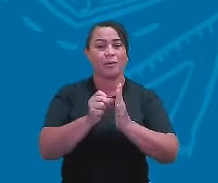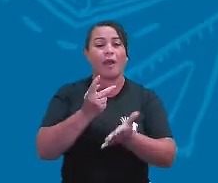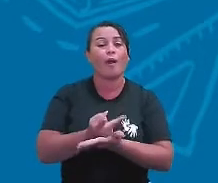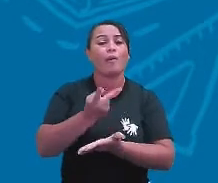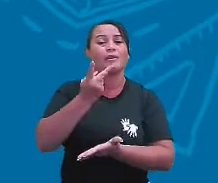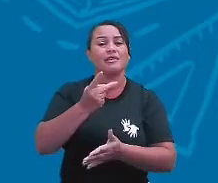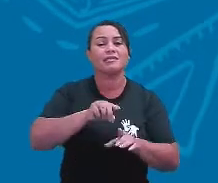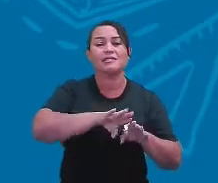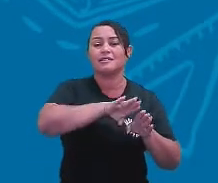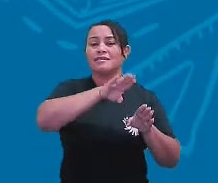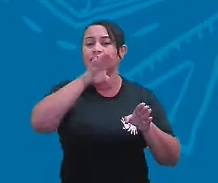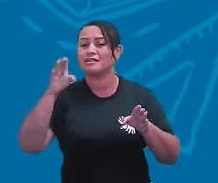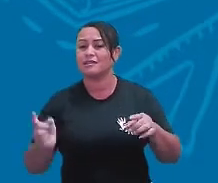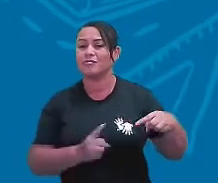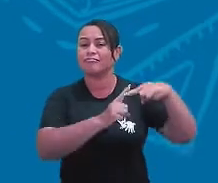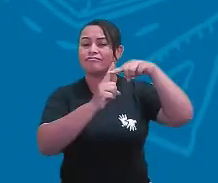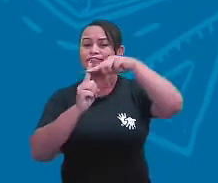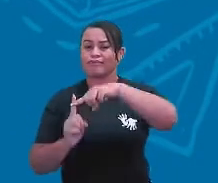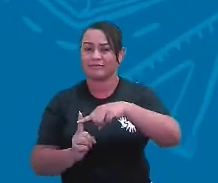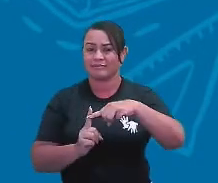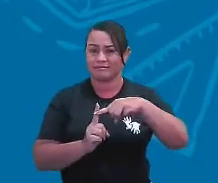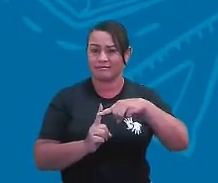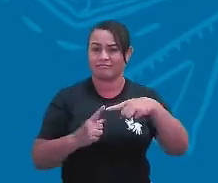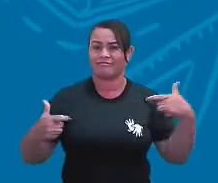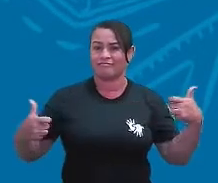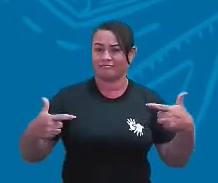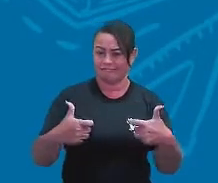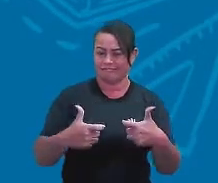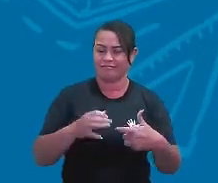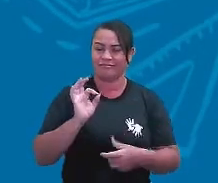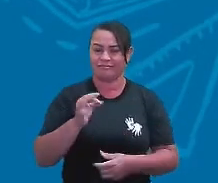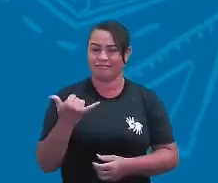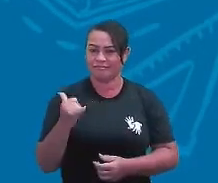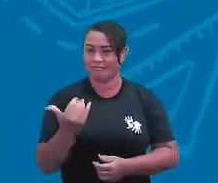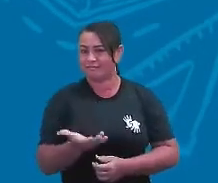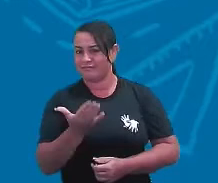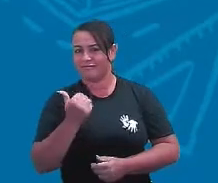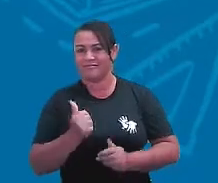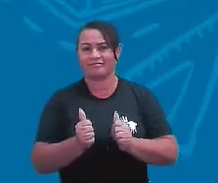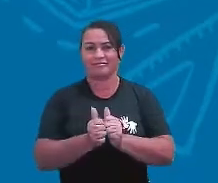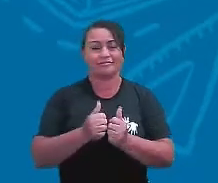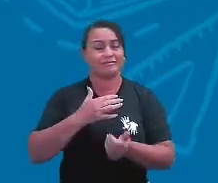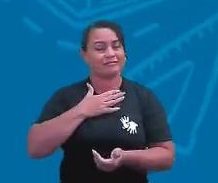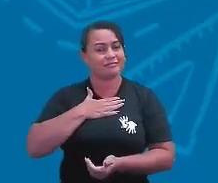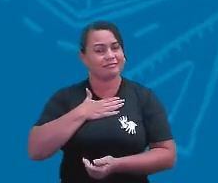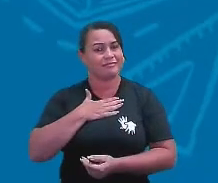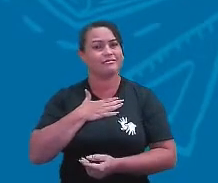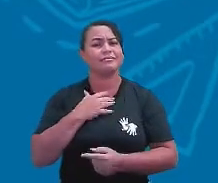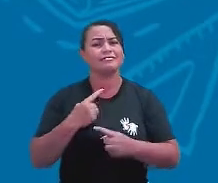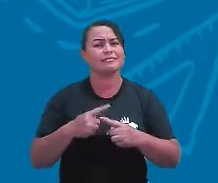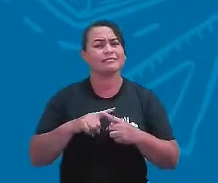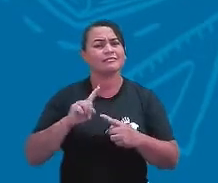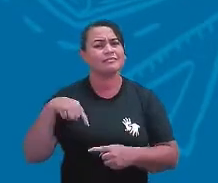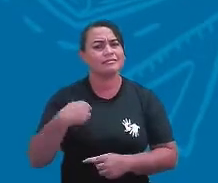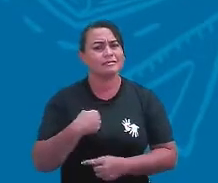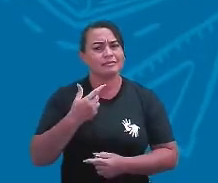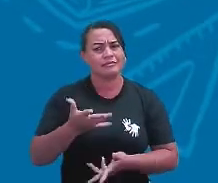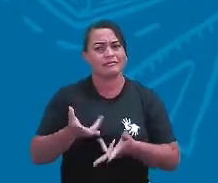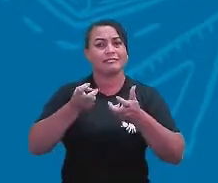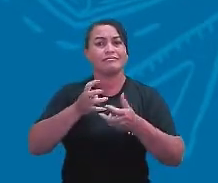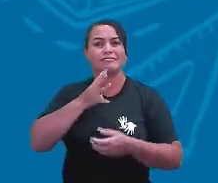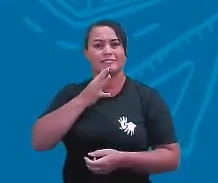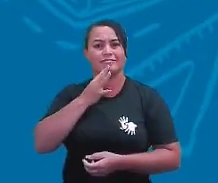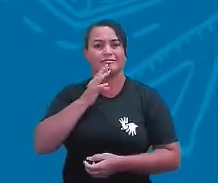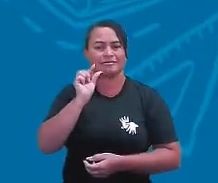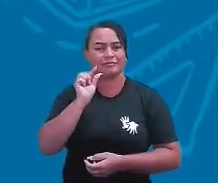ocorreu a Batalha do Monte das Tabocas. Beleza? Vamos lá? Então, vem comigo, né, para que a gente possa conhecer um pouco do